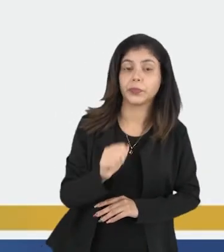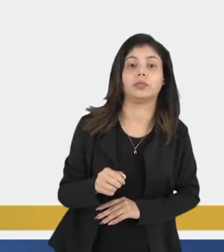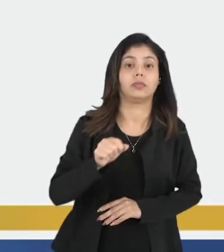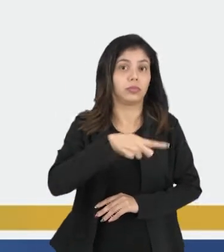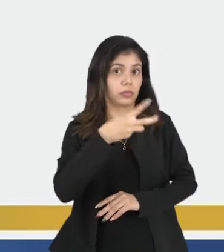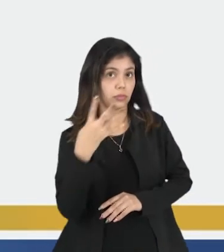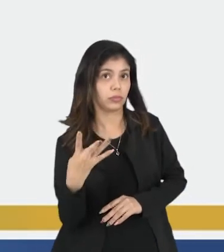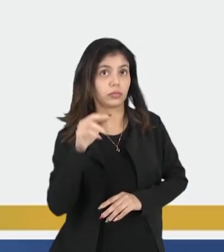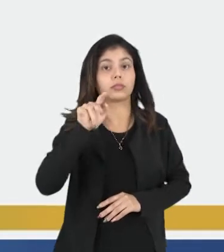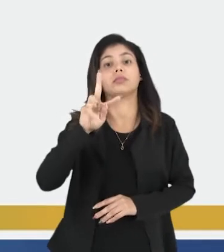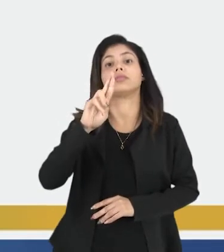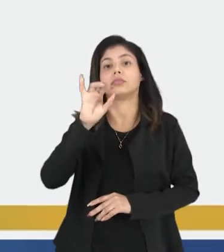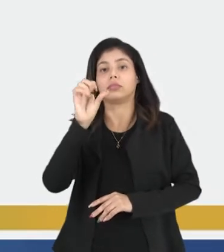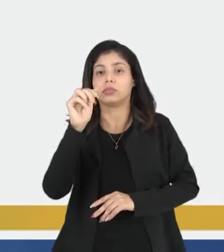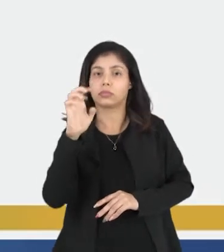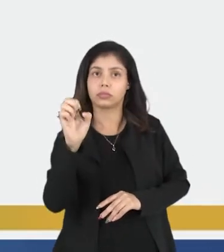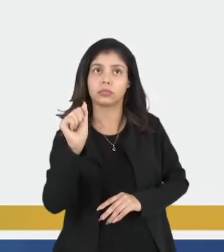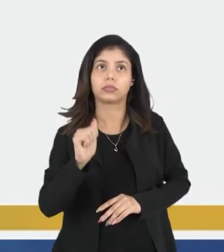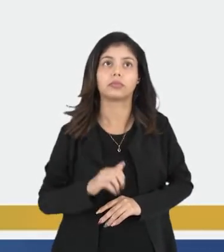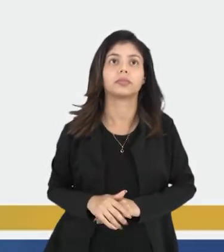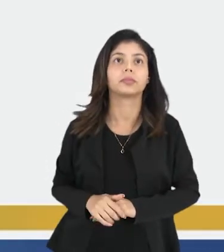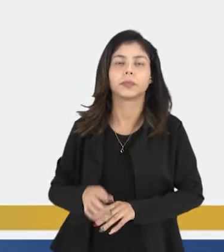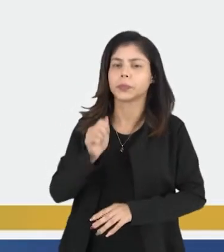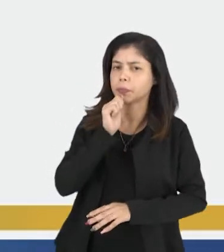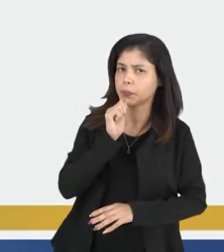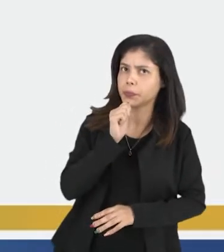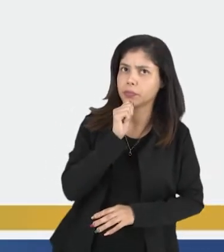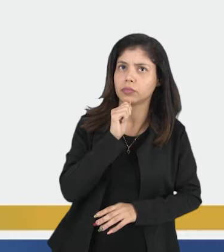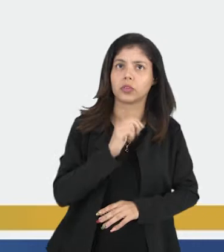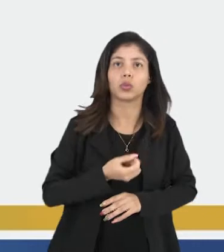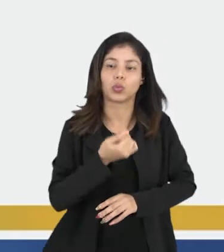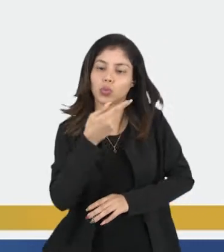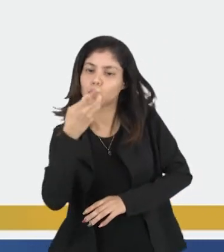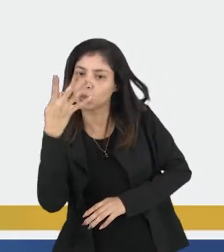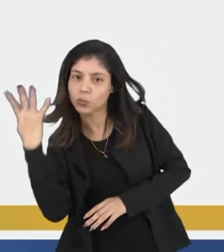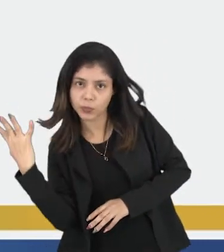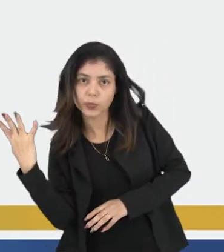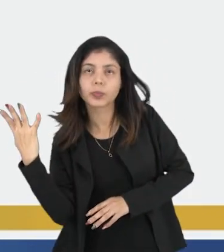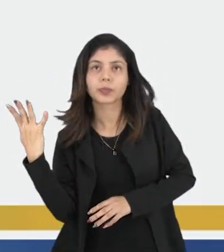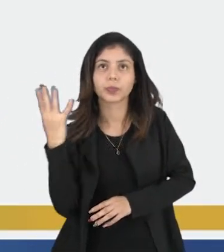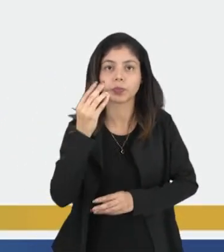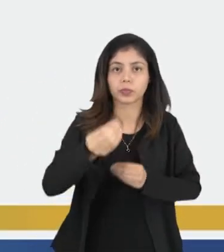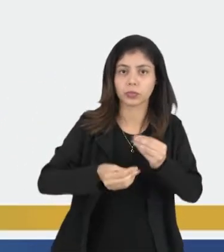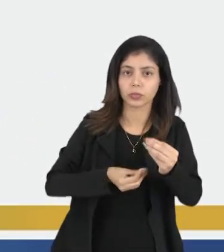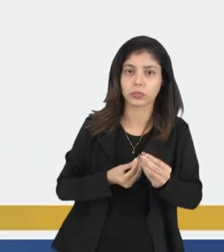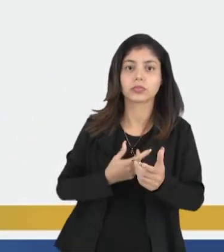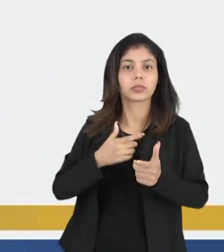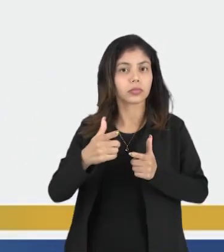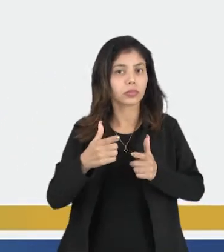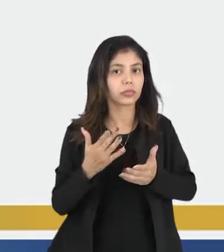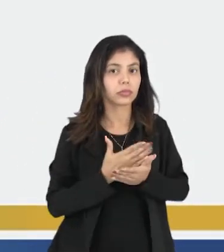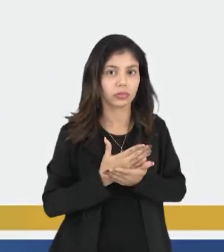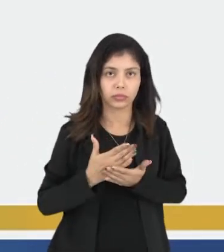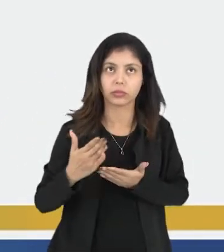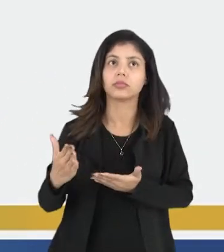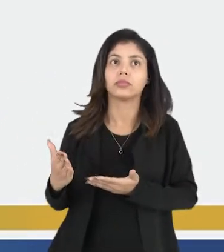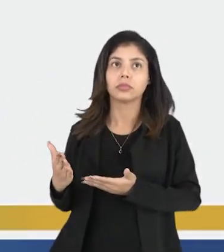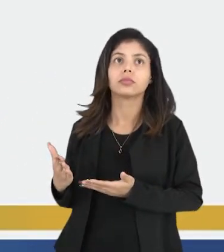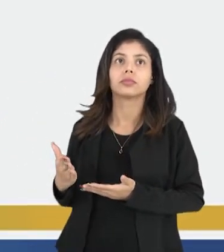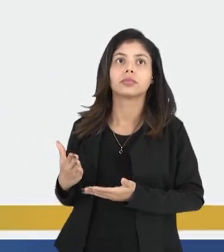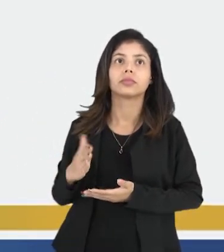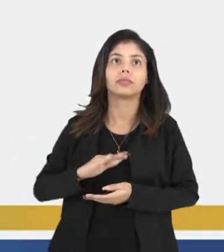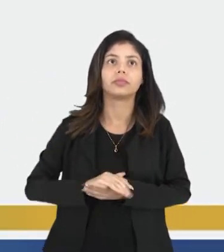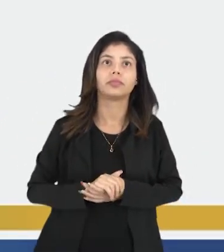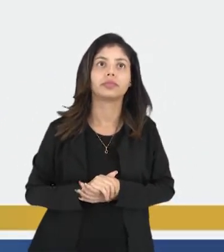tudo bem e nós temos ainda os tipos de pirâmide como foi trabalhado no conceito Inicial nós